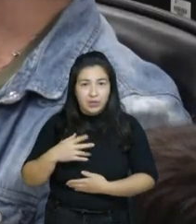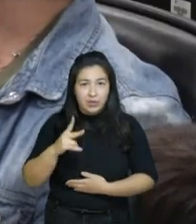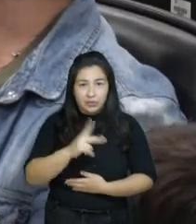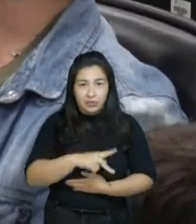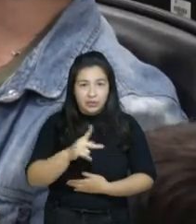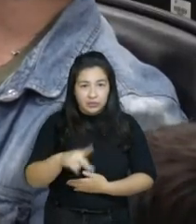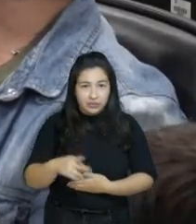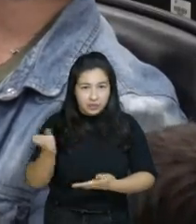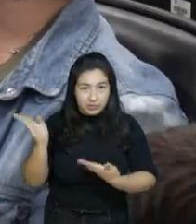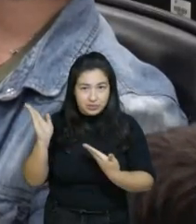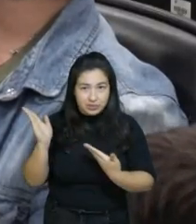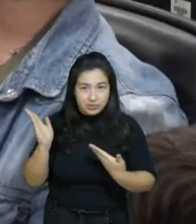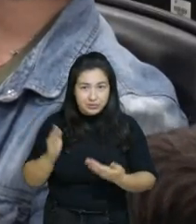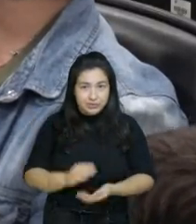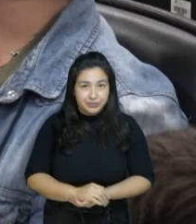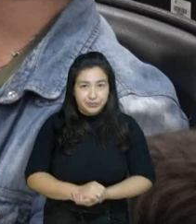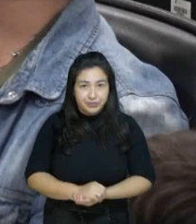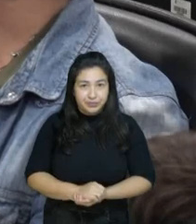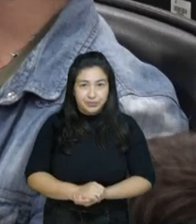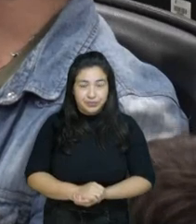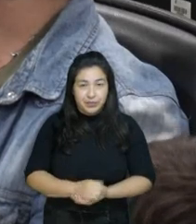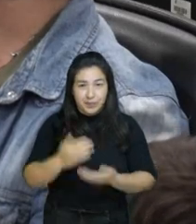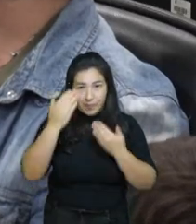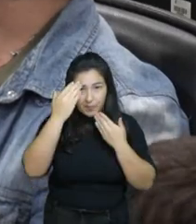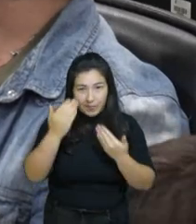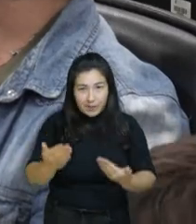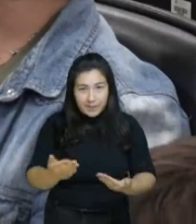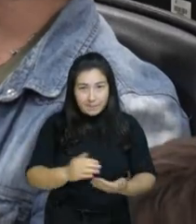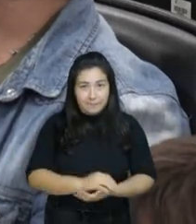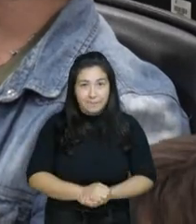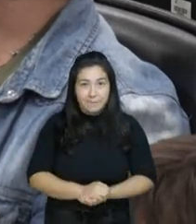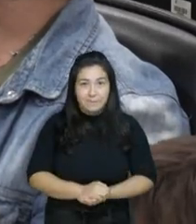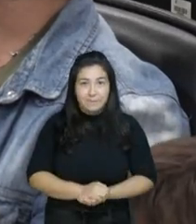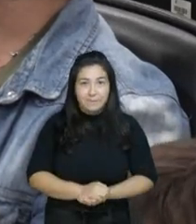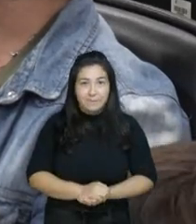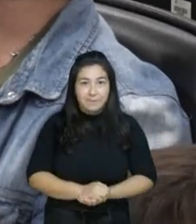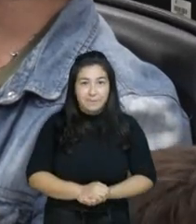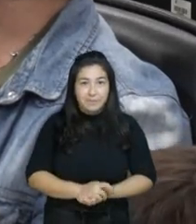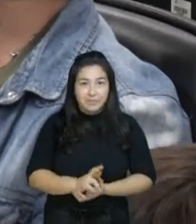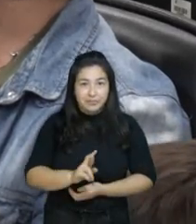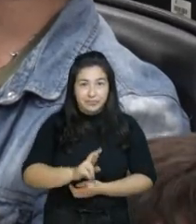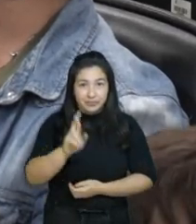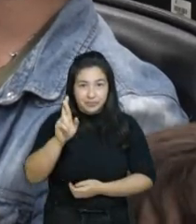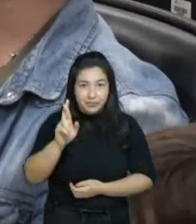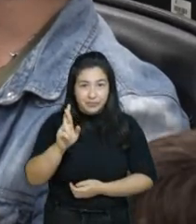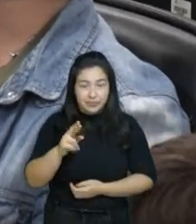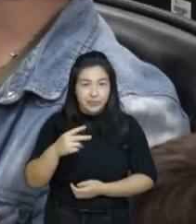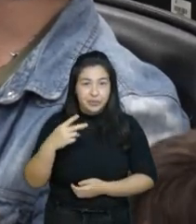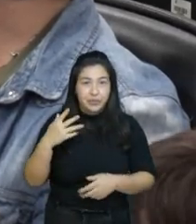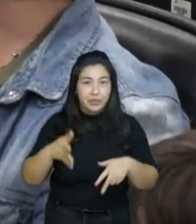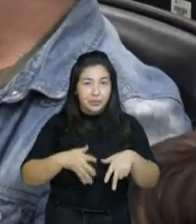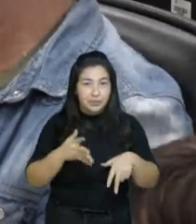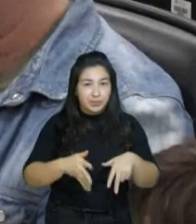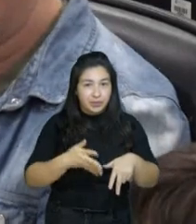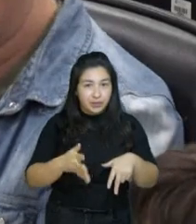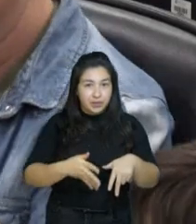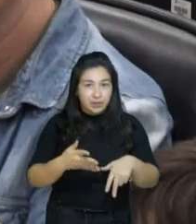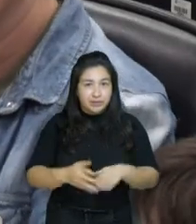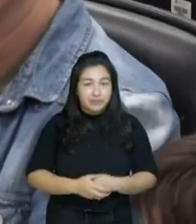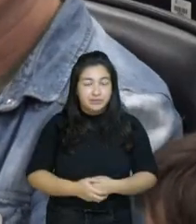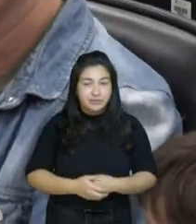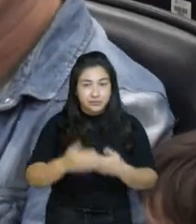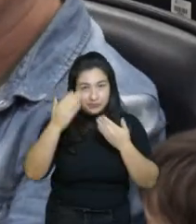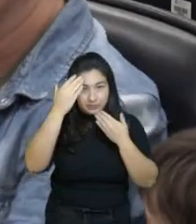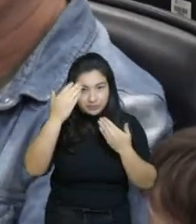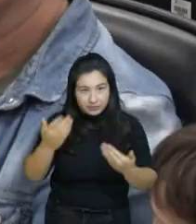professora Alexandra e também queria agradecer, né, à coordenadora pela palestra. Sou